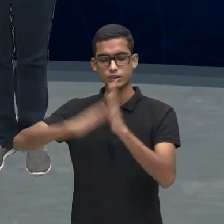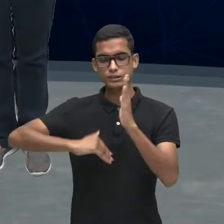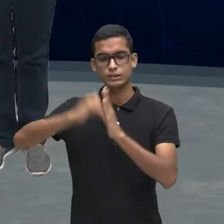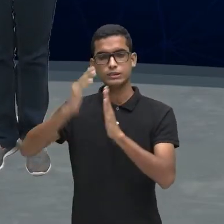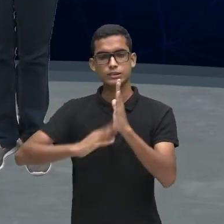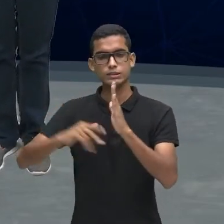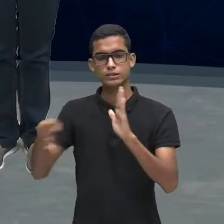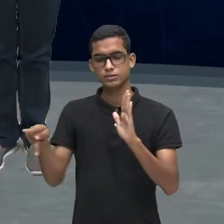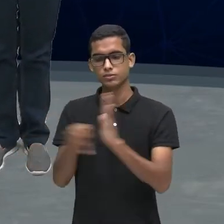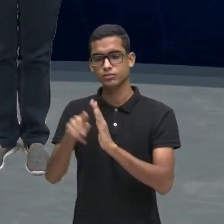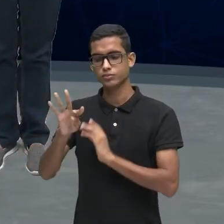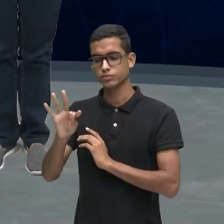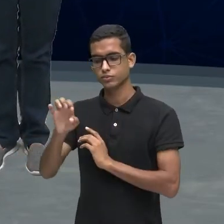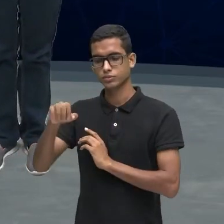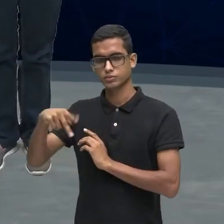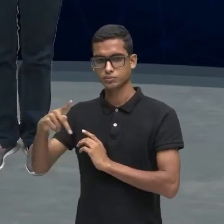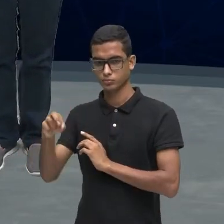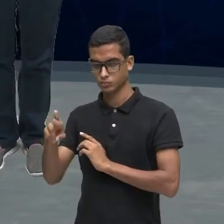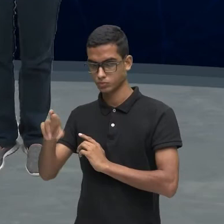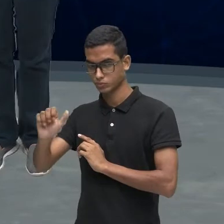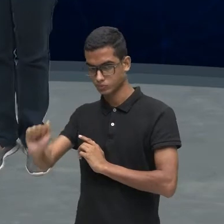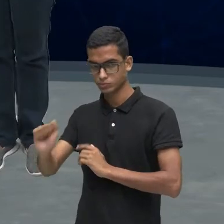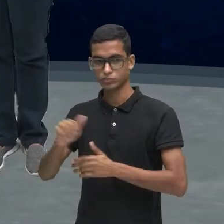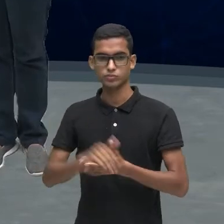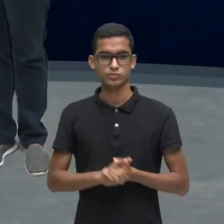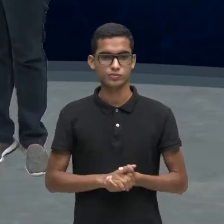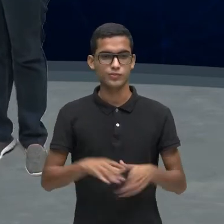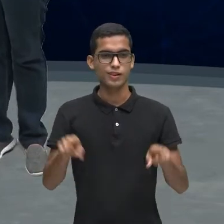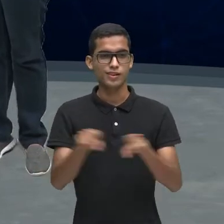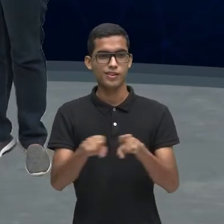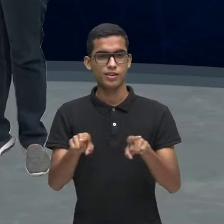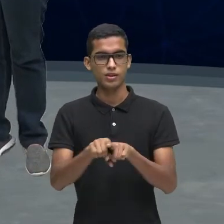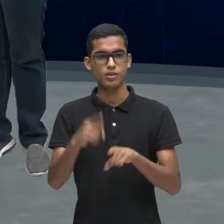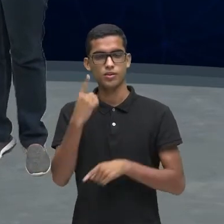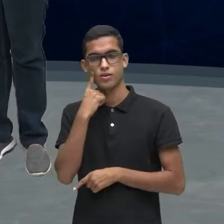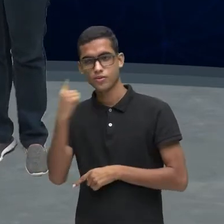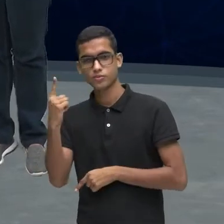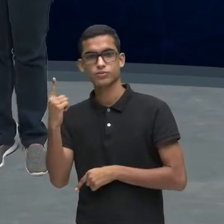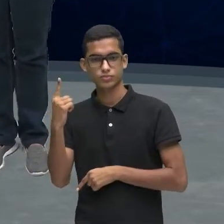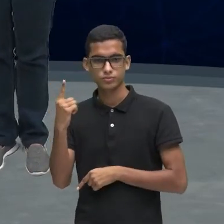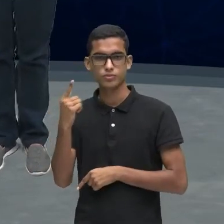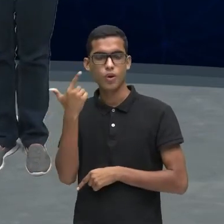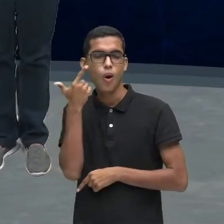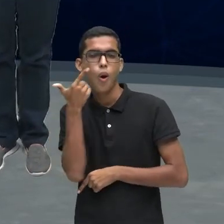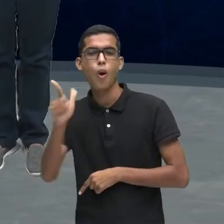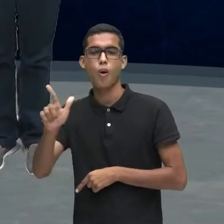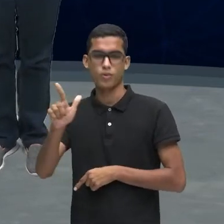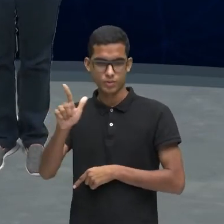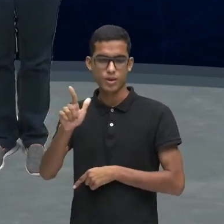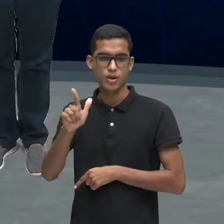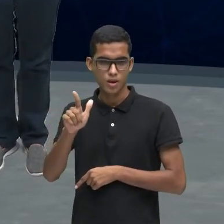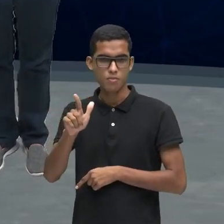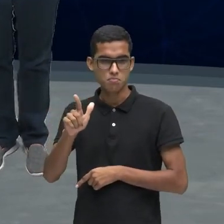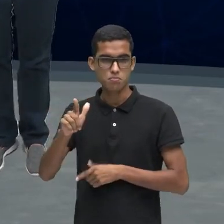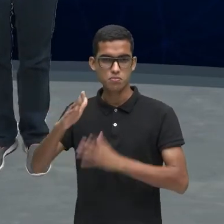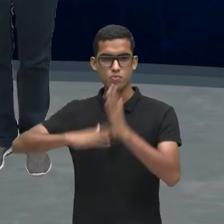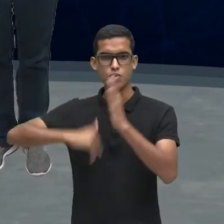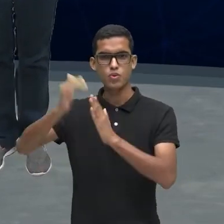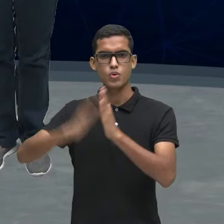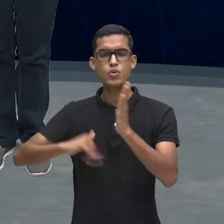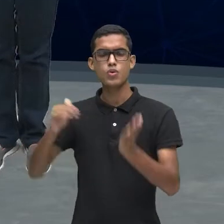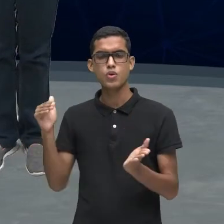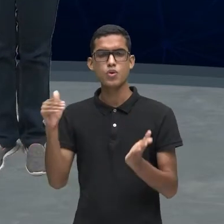são esses exemplos de obras famosas. Temos também essa outra pintura, que é a Última Ceia, que é